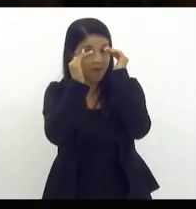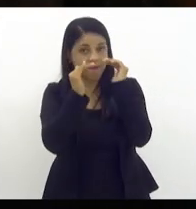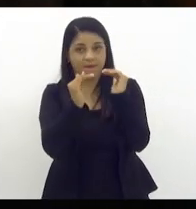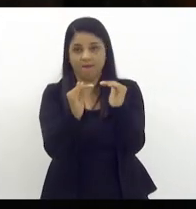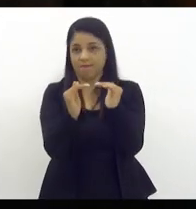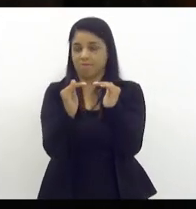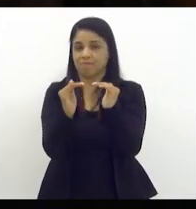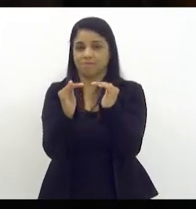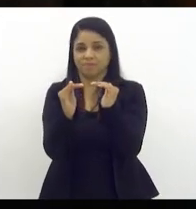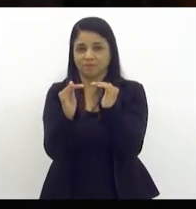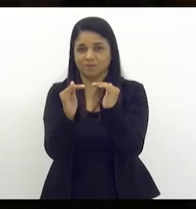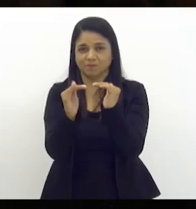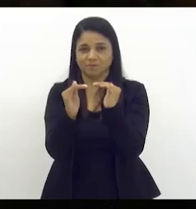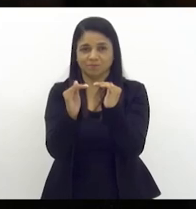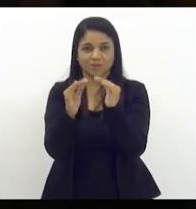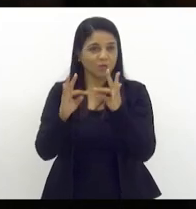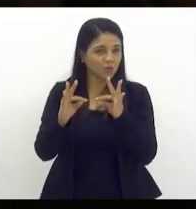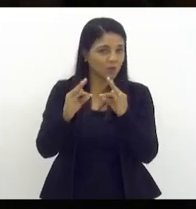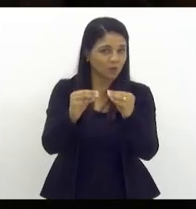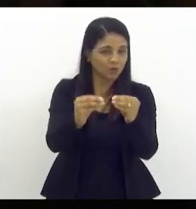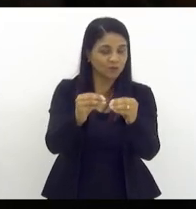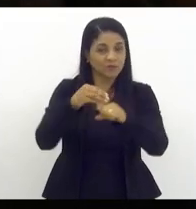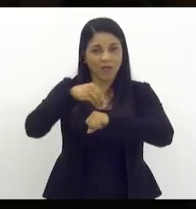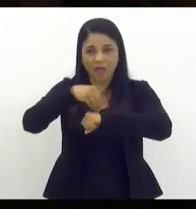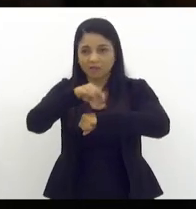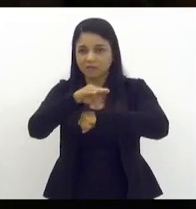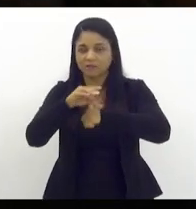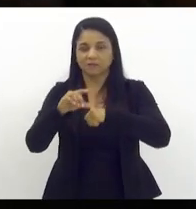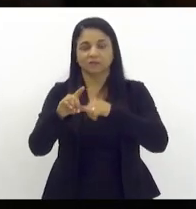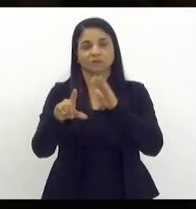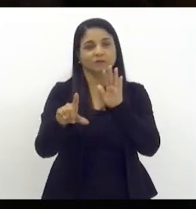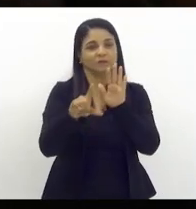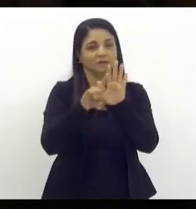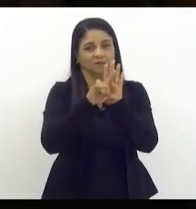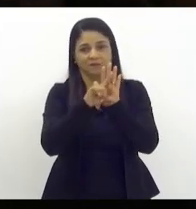respeitosamente a indicação legislativa